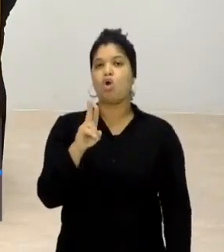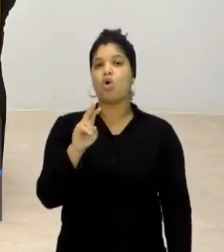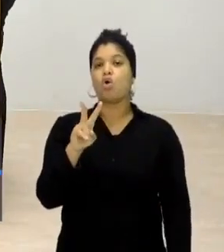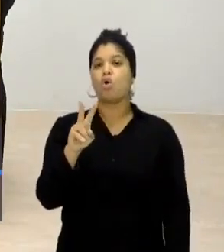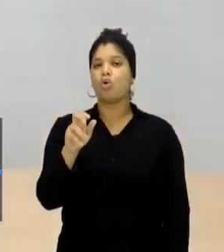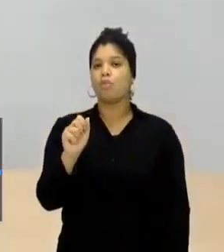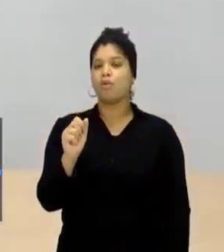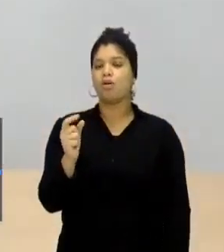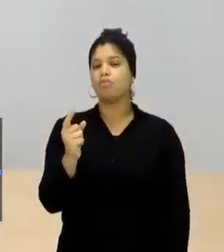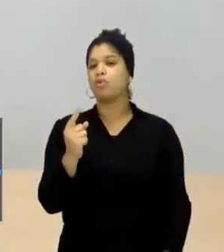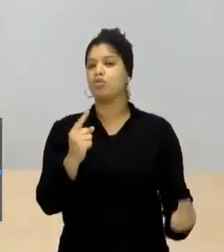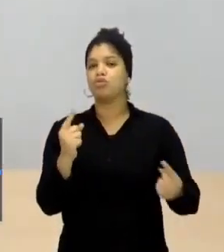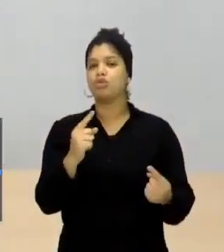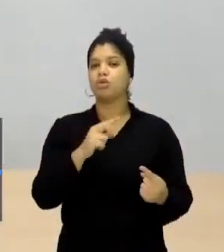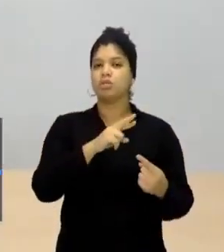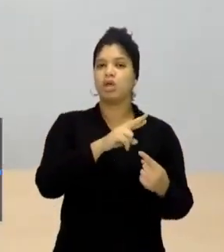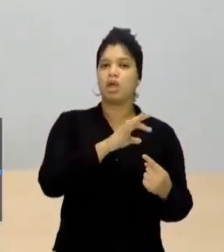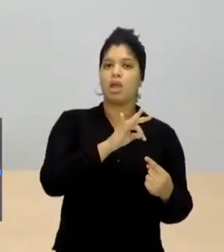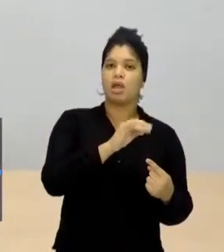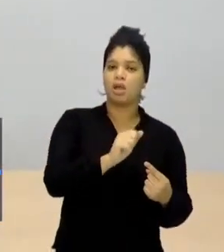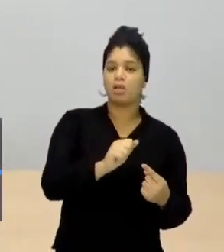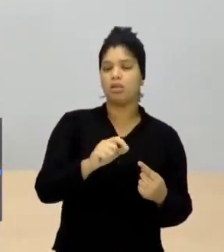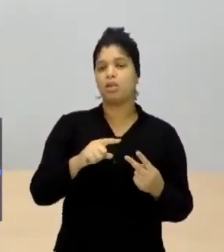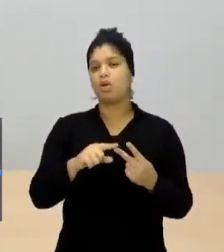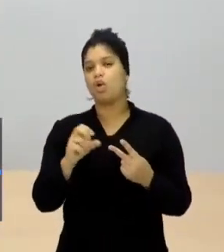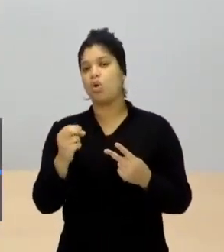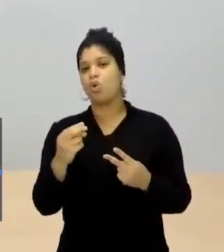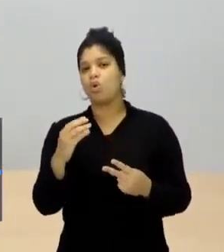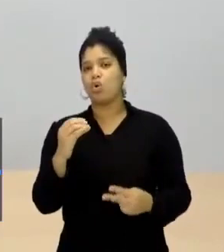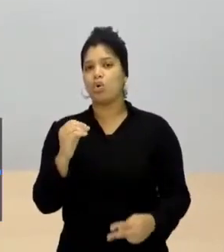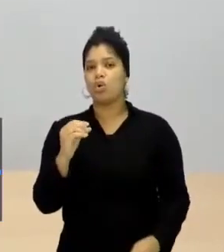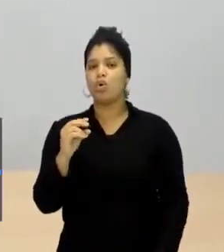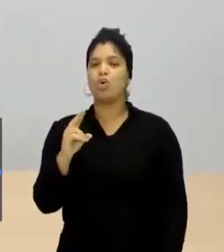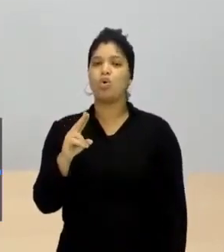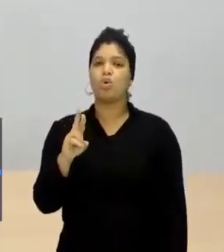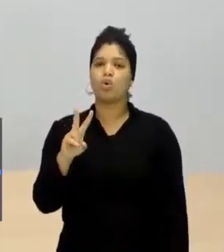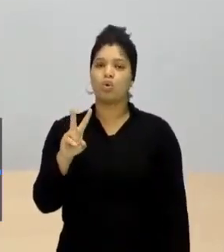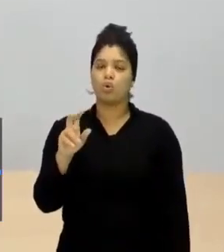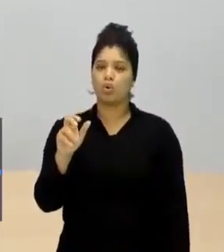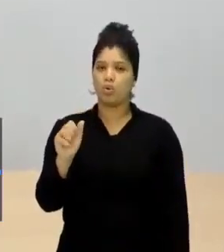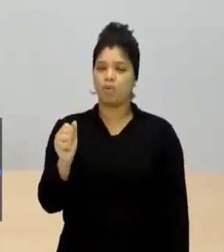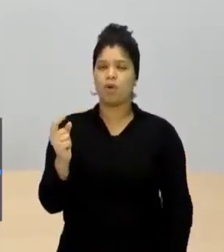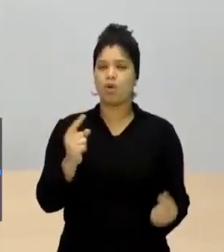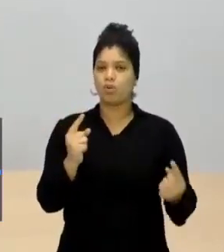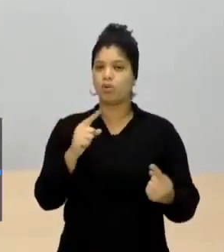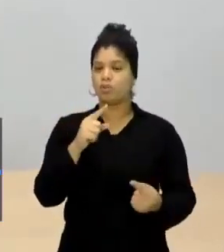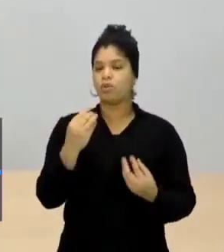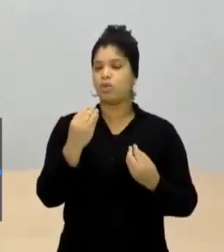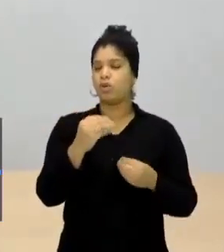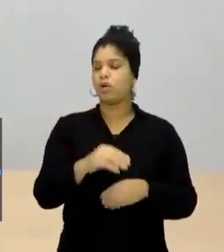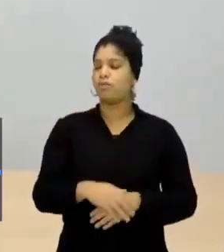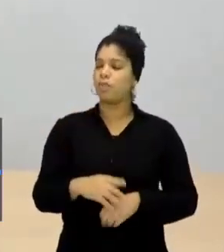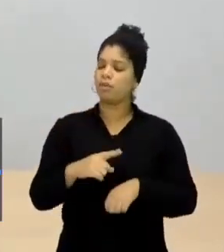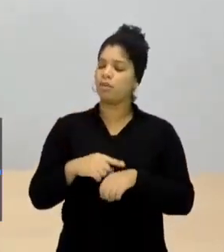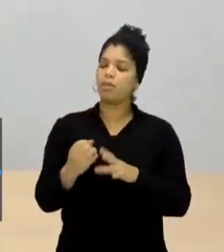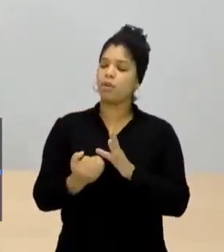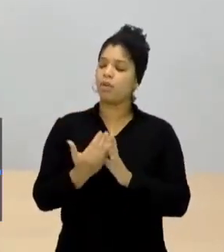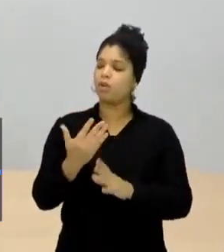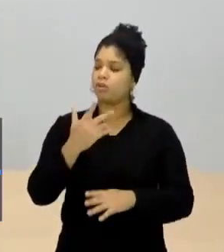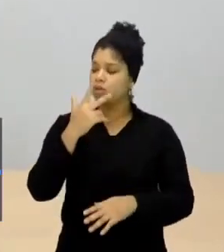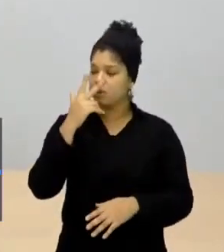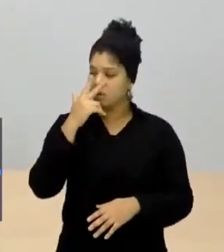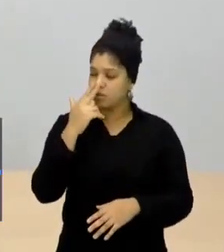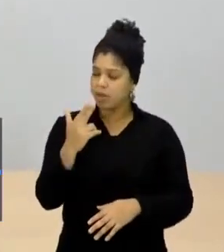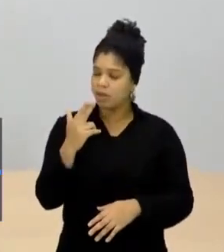tempo? Professora Roberta, tem bastante ponto, né? E a gente tem que dar oportunidade para os nossos alunos de tentarem, pelo menos, construir esse